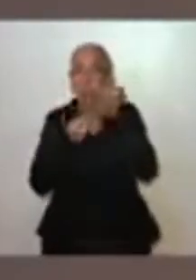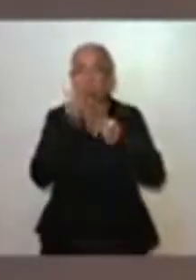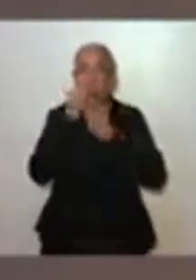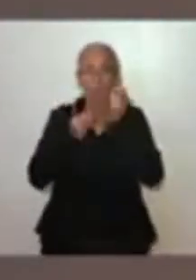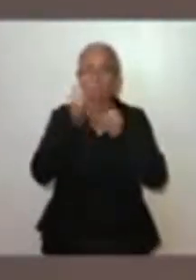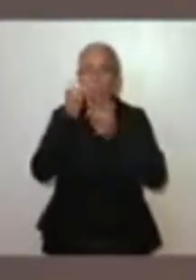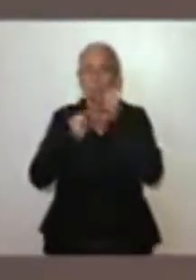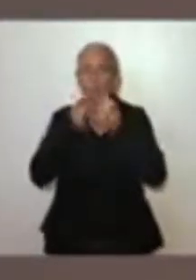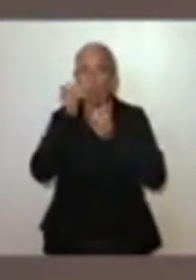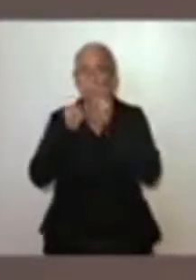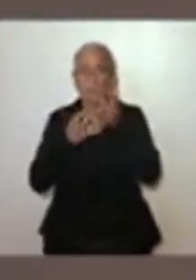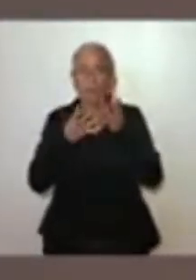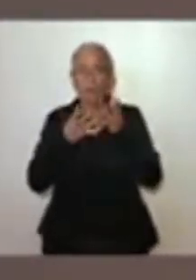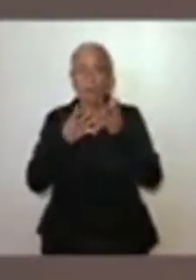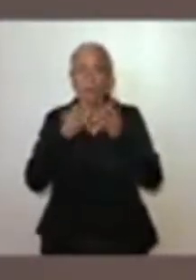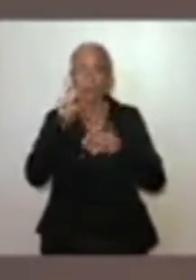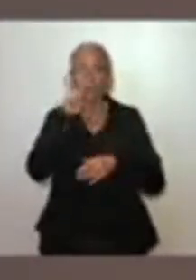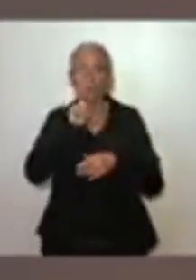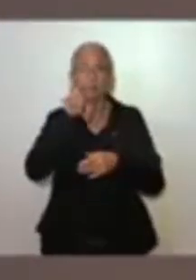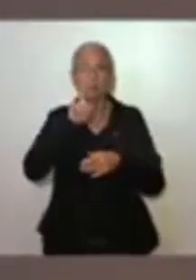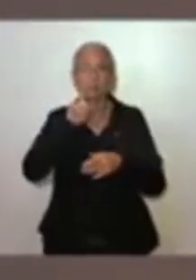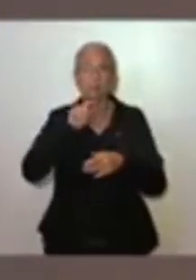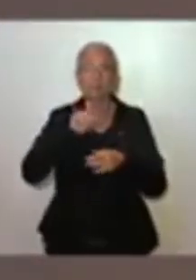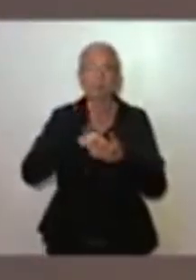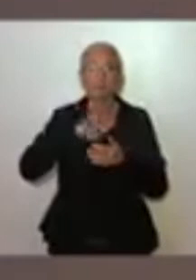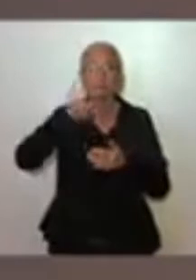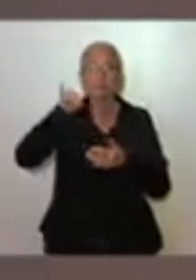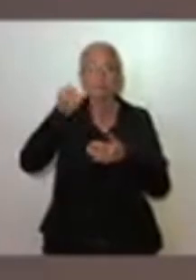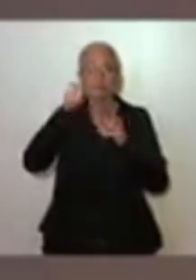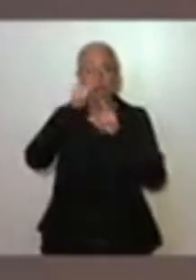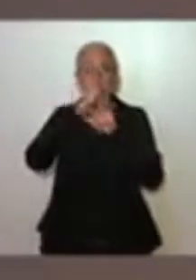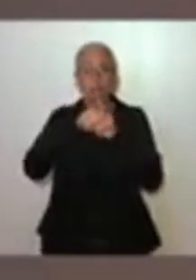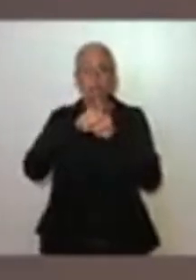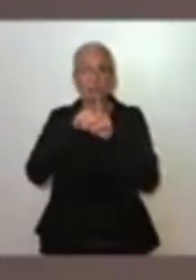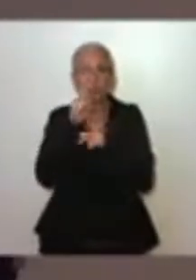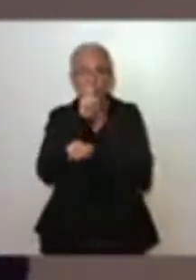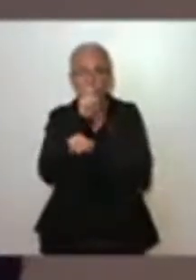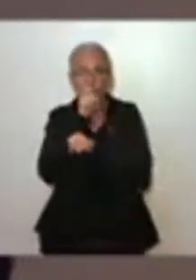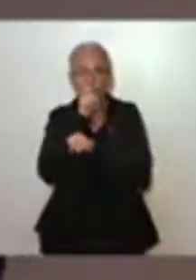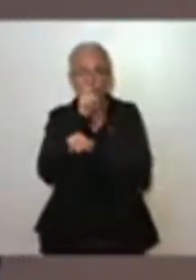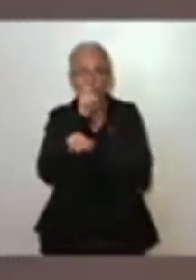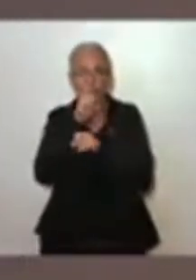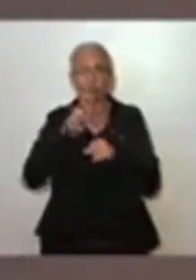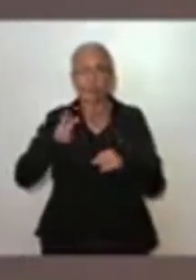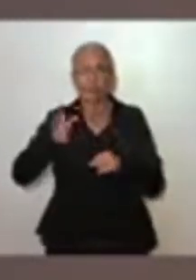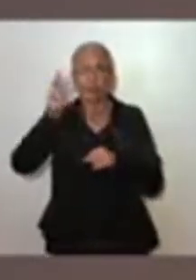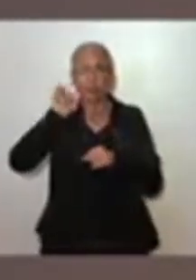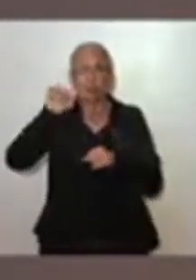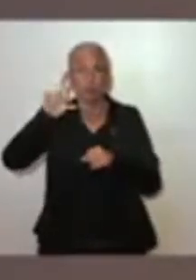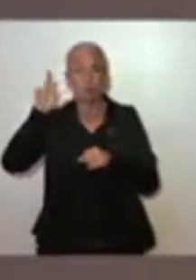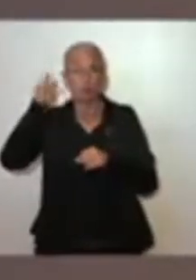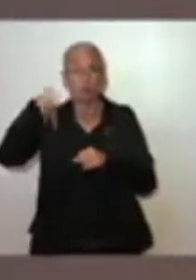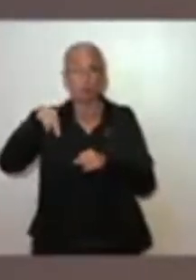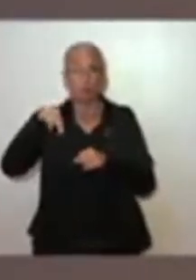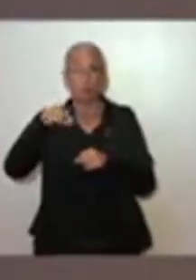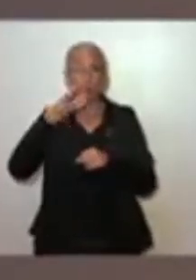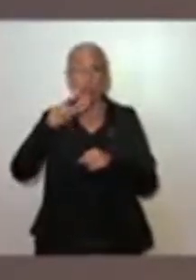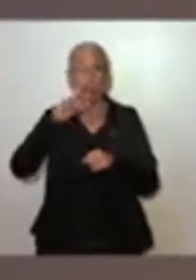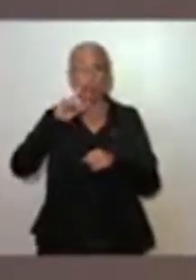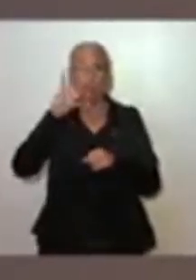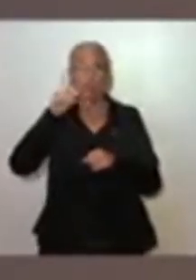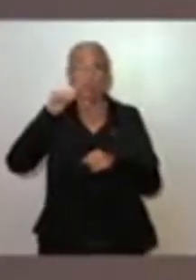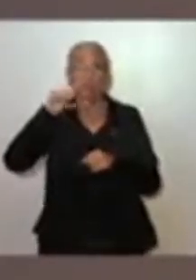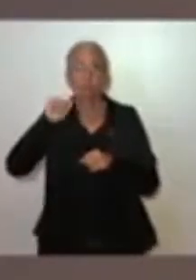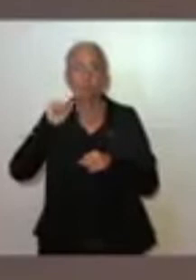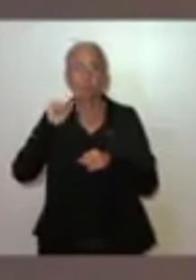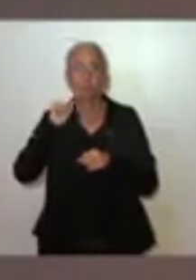tempo como são as Posses dos Estados Unidos em janeiro que a inverno alto William Harrison morreu 30 dias depois